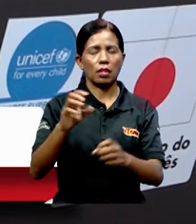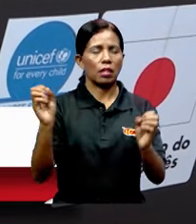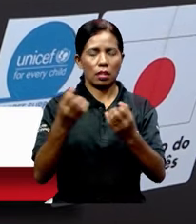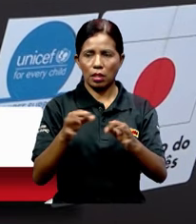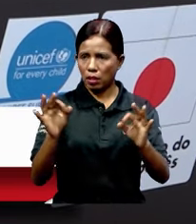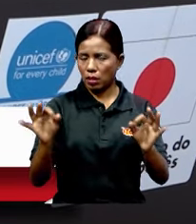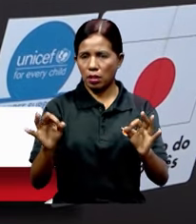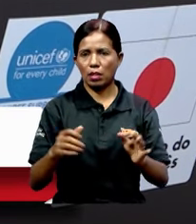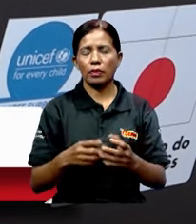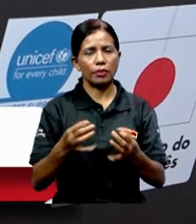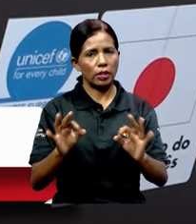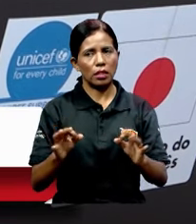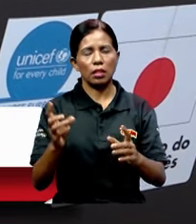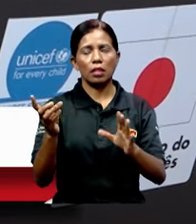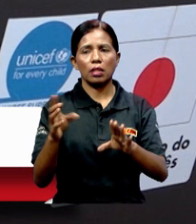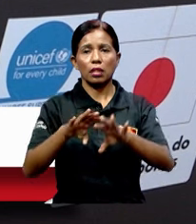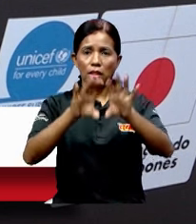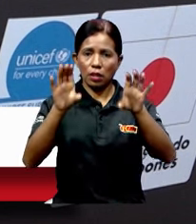tam ne tore dia